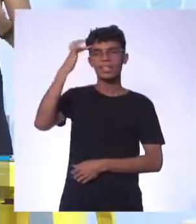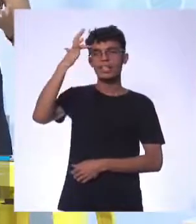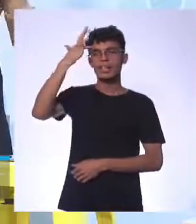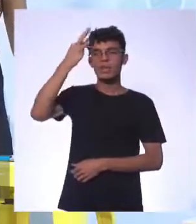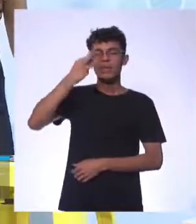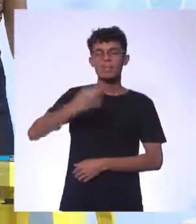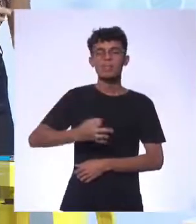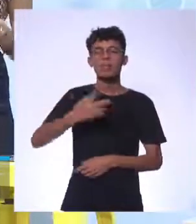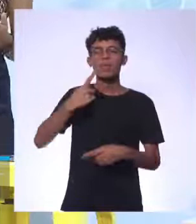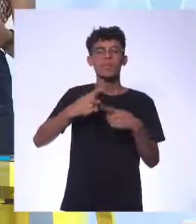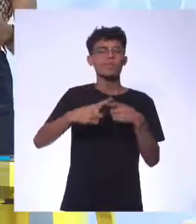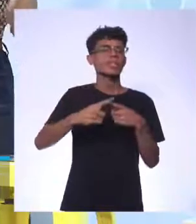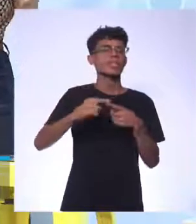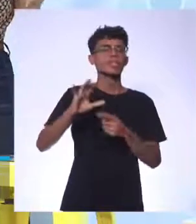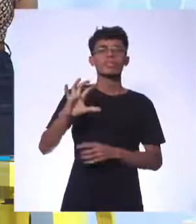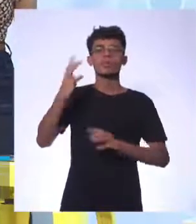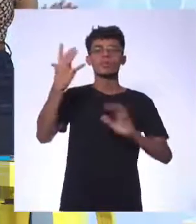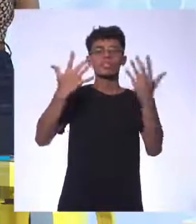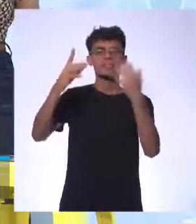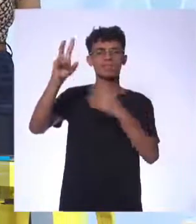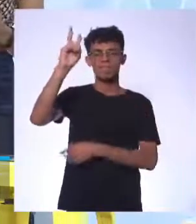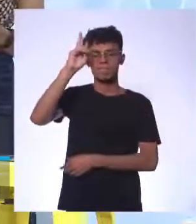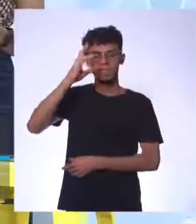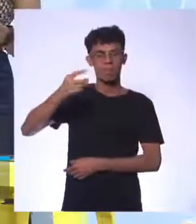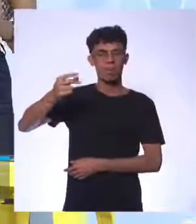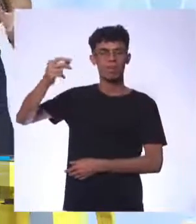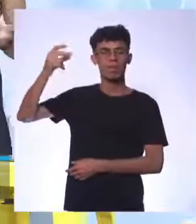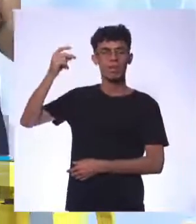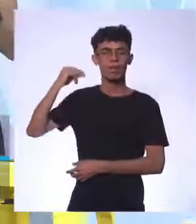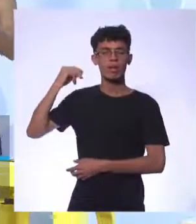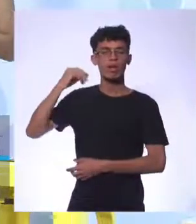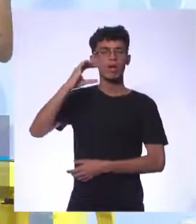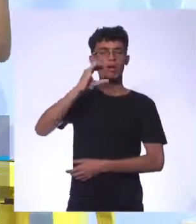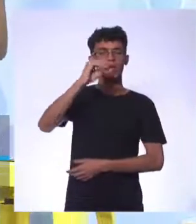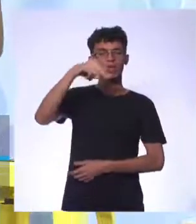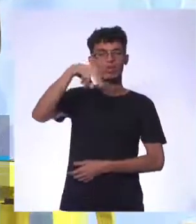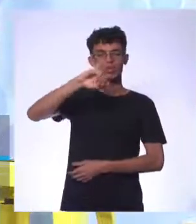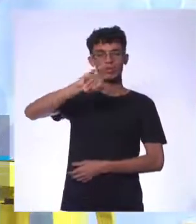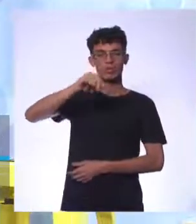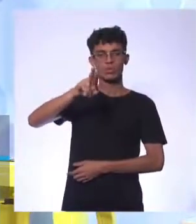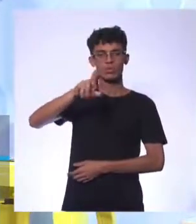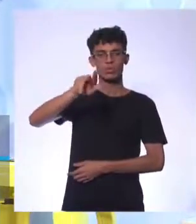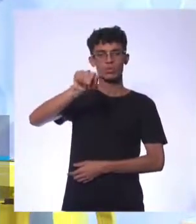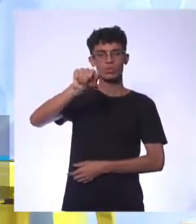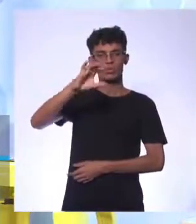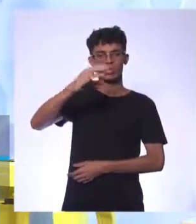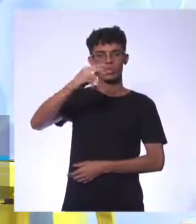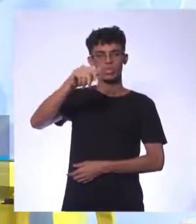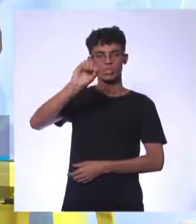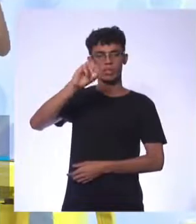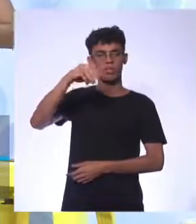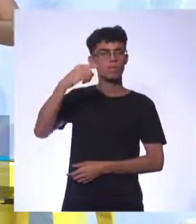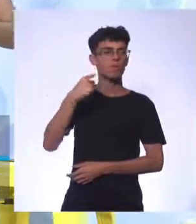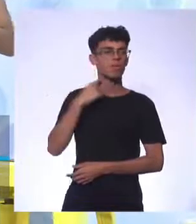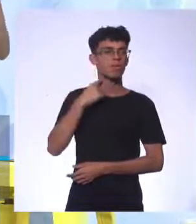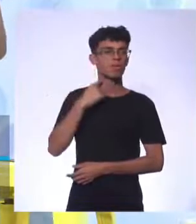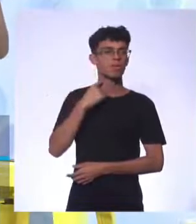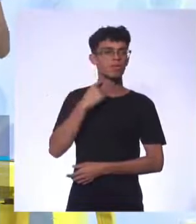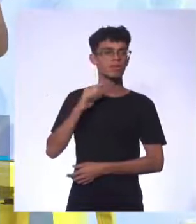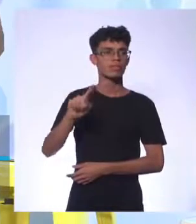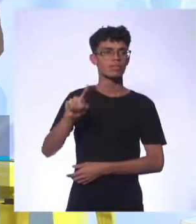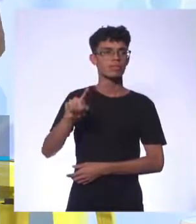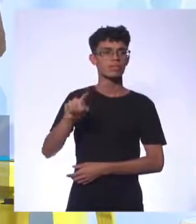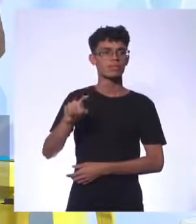que alguns eventos históricos anteriores, como a Conjuração Mineira, foram resgatados aí pelos republicanos. Certo? Agora a gente